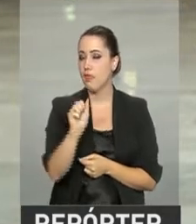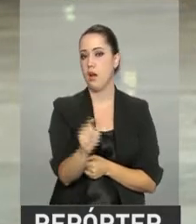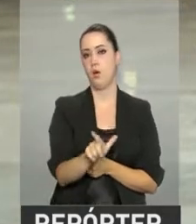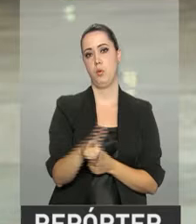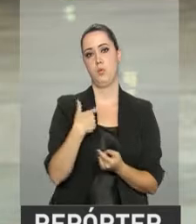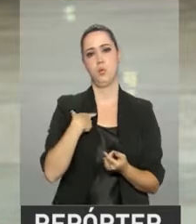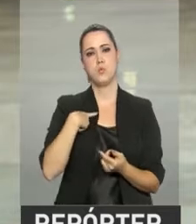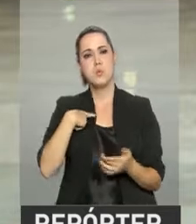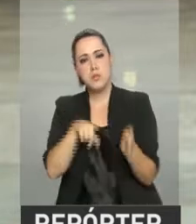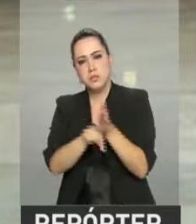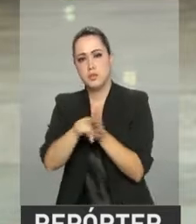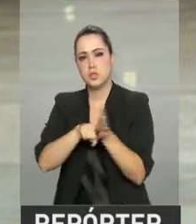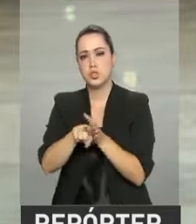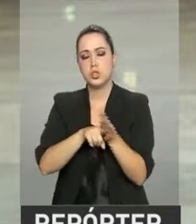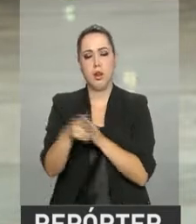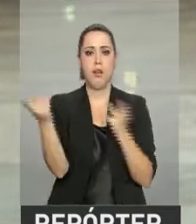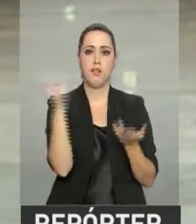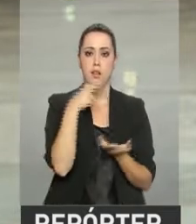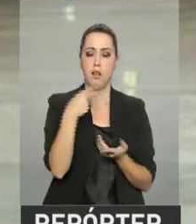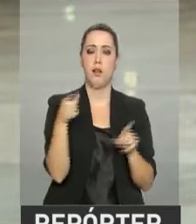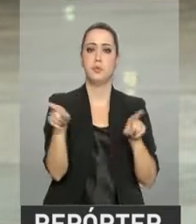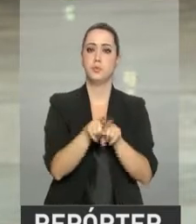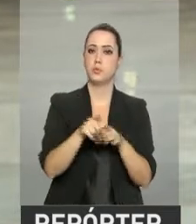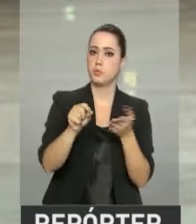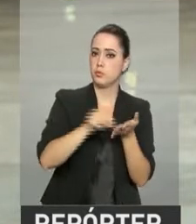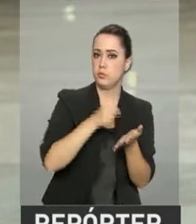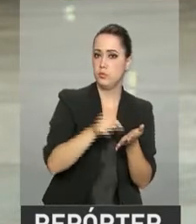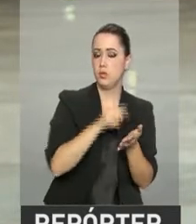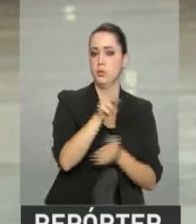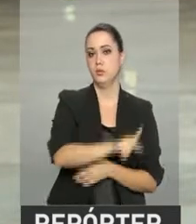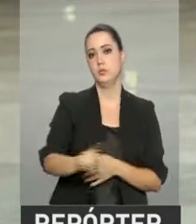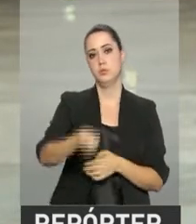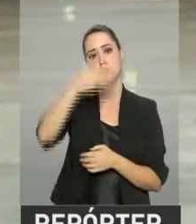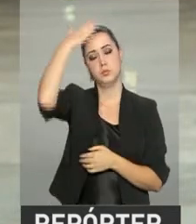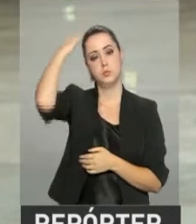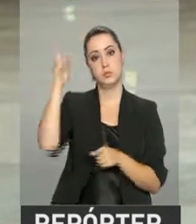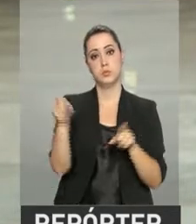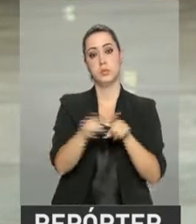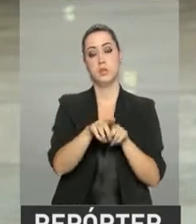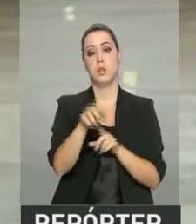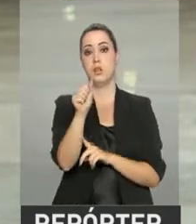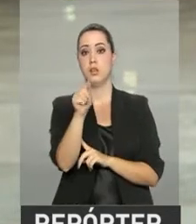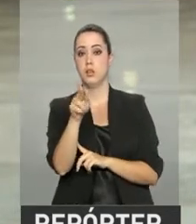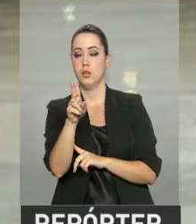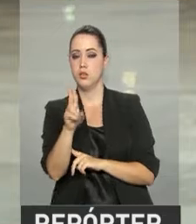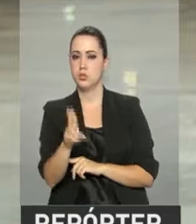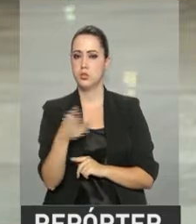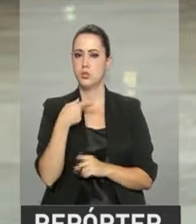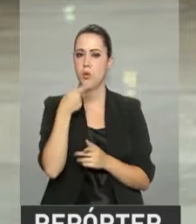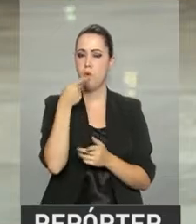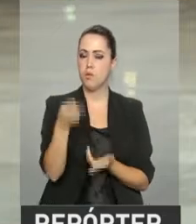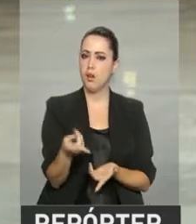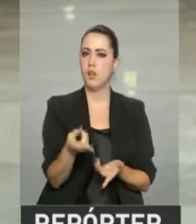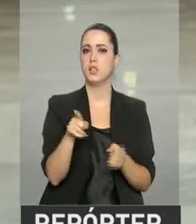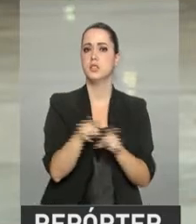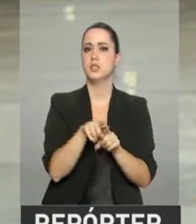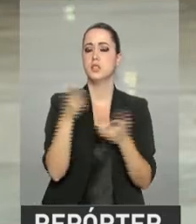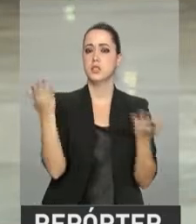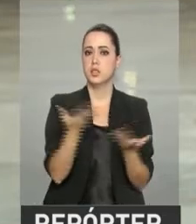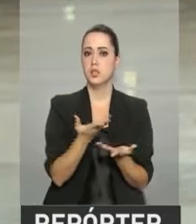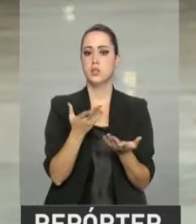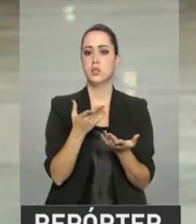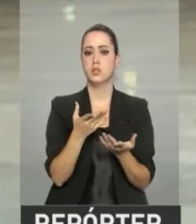rápido possível no documento assinado também pelo presidente michel temer a advogada geral da união argumenta que a indevida